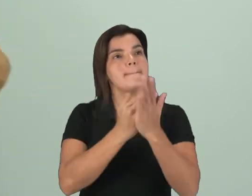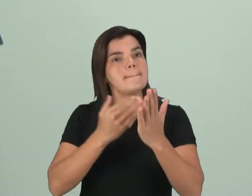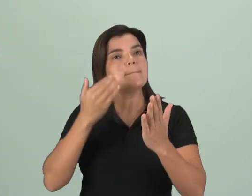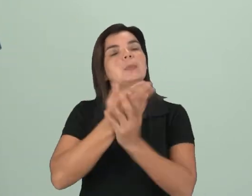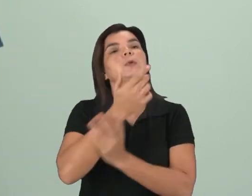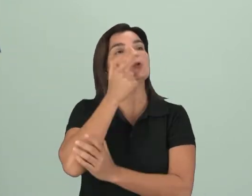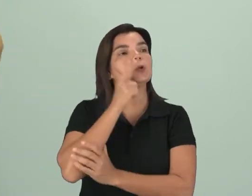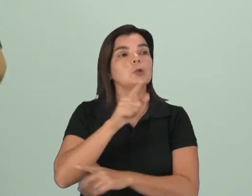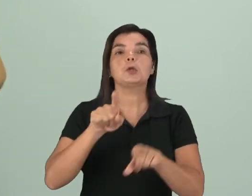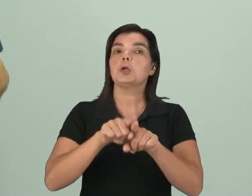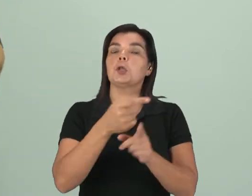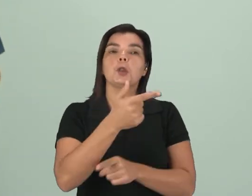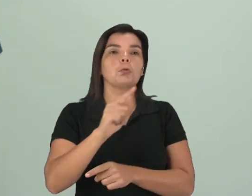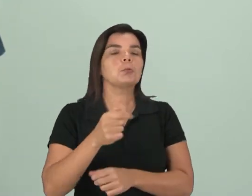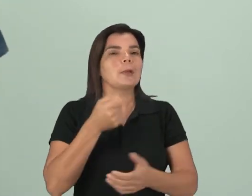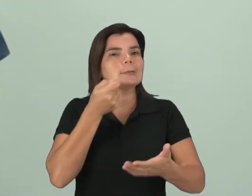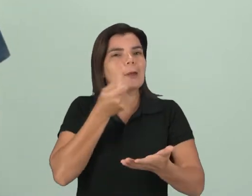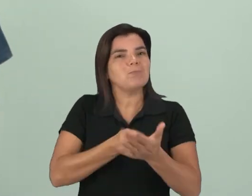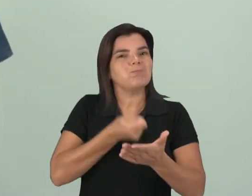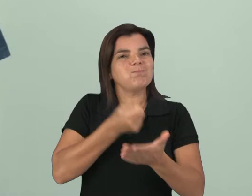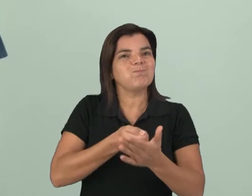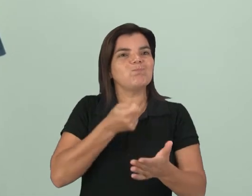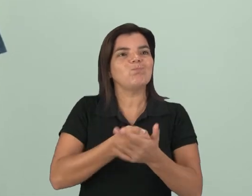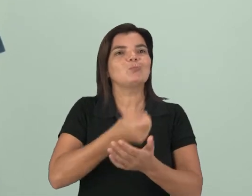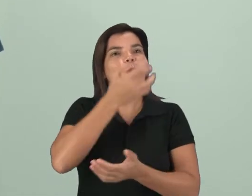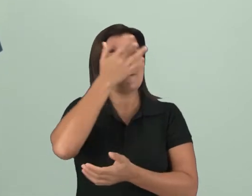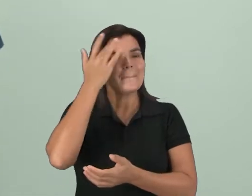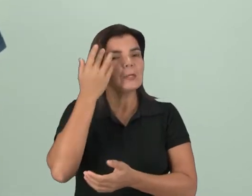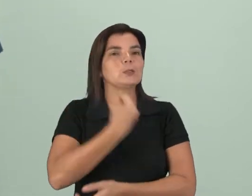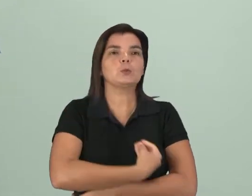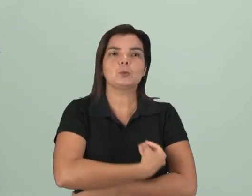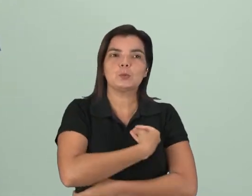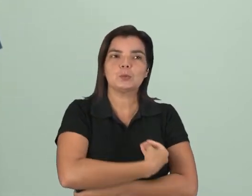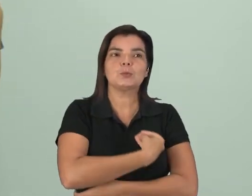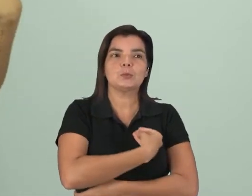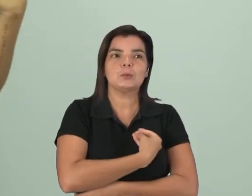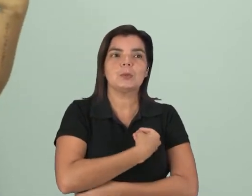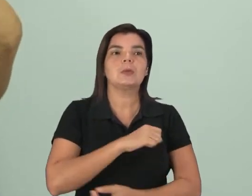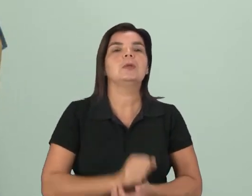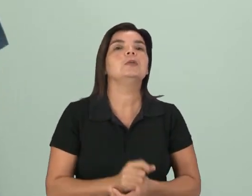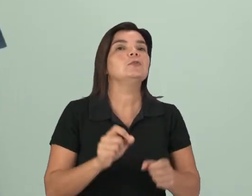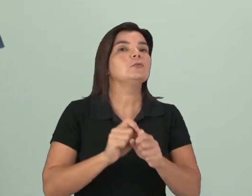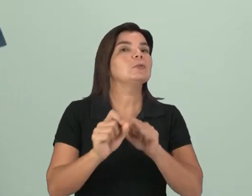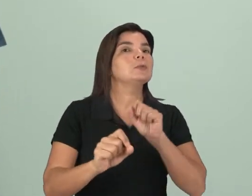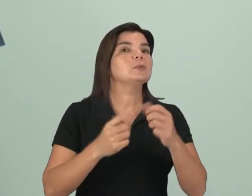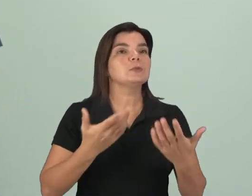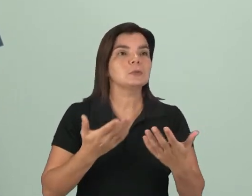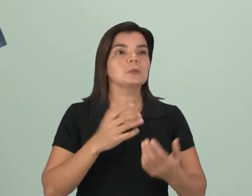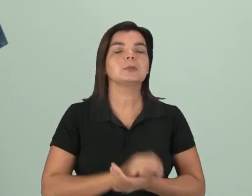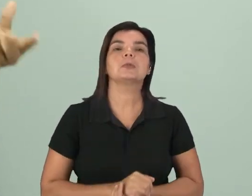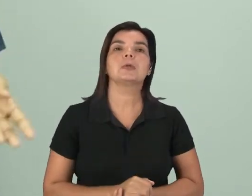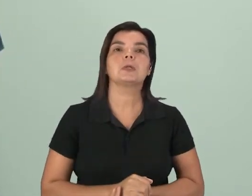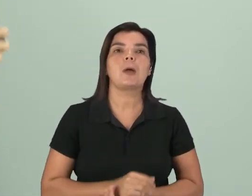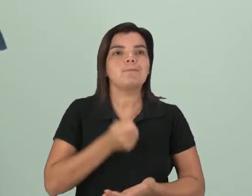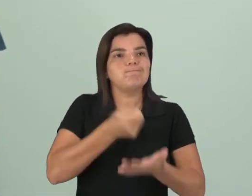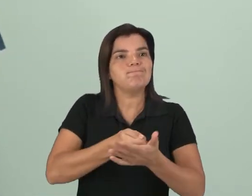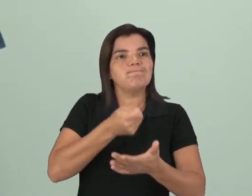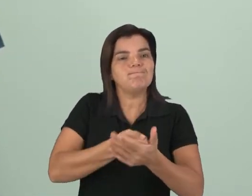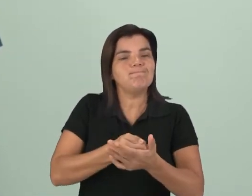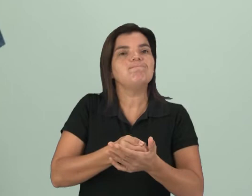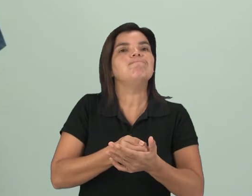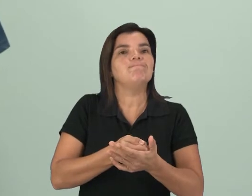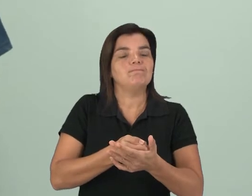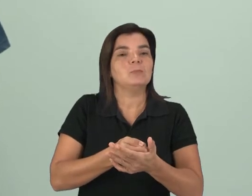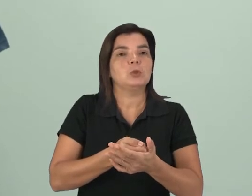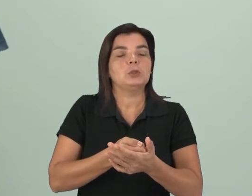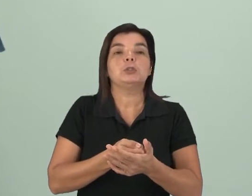que consegue é que não existe essa obrigatoriedade da pessoa participar, dela fazer obrigatoriamente